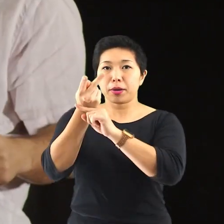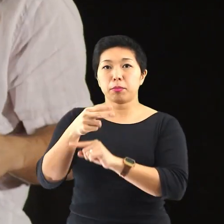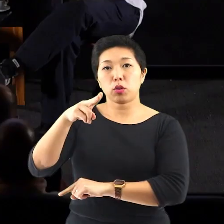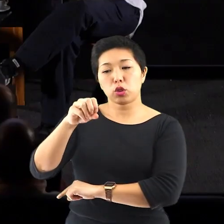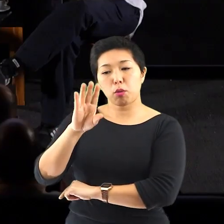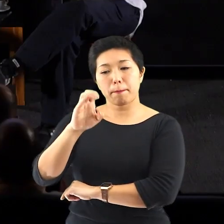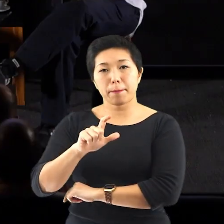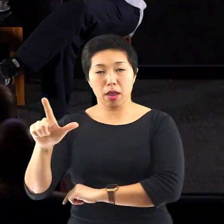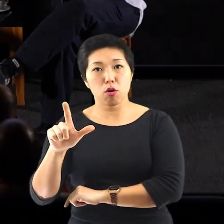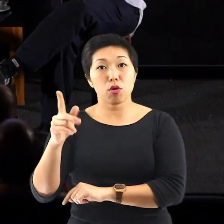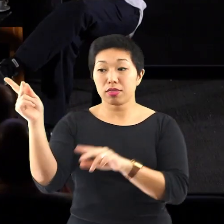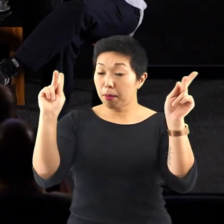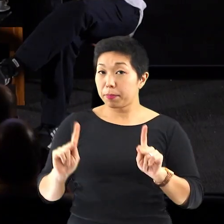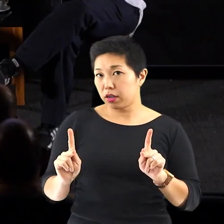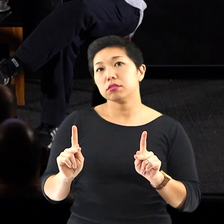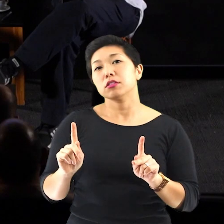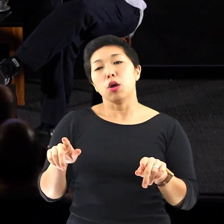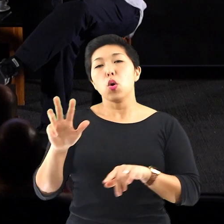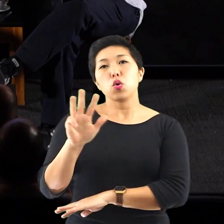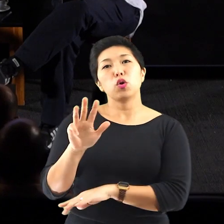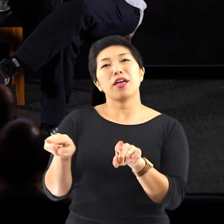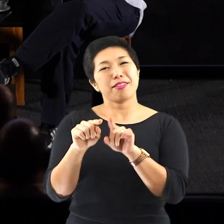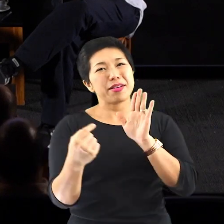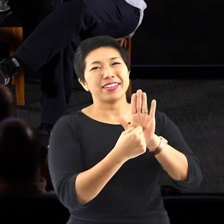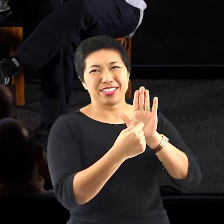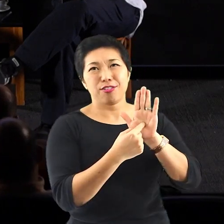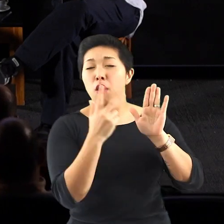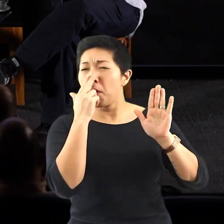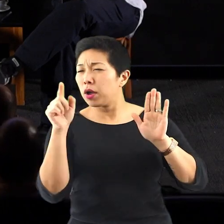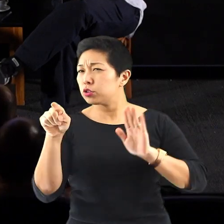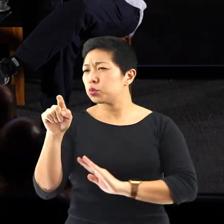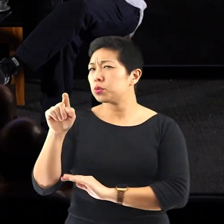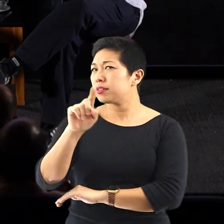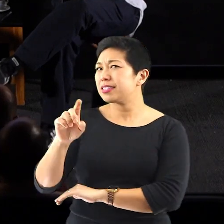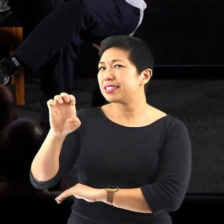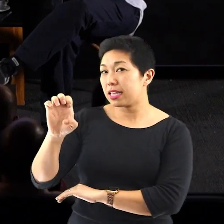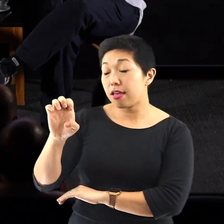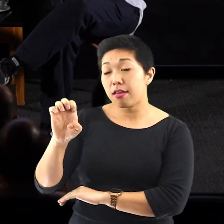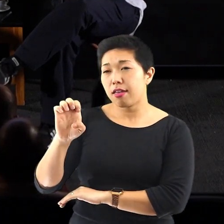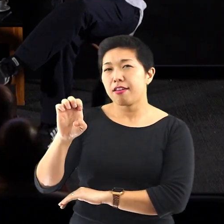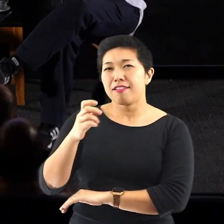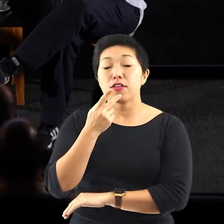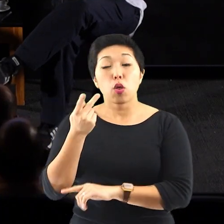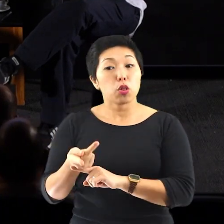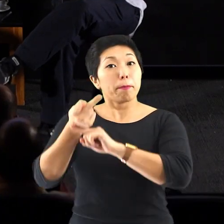presidente Lula também já chegou a fazer. Mas eu acho que foi o Zé que escreveu essa, né? Nobel de Economia.